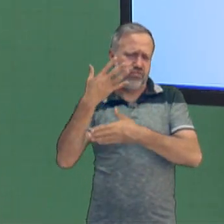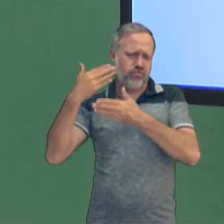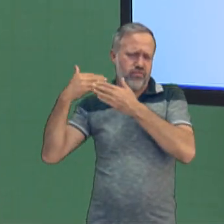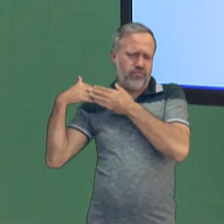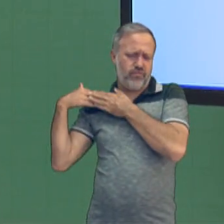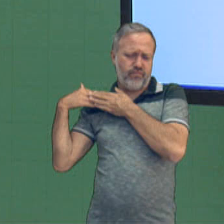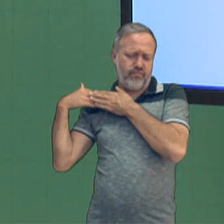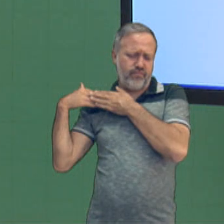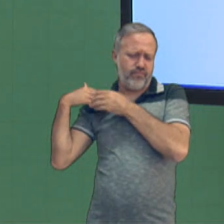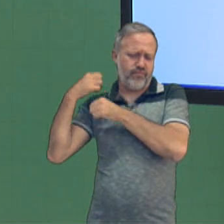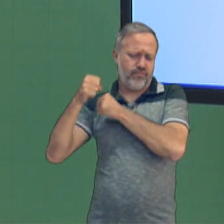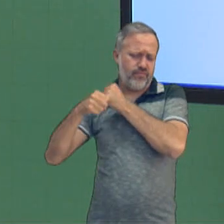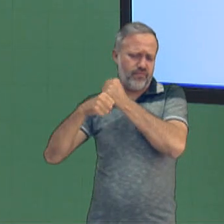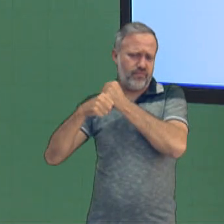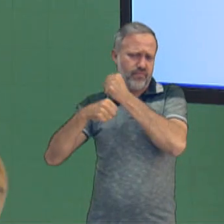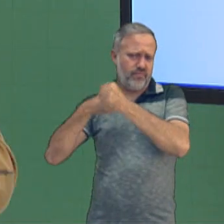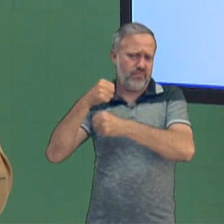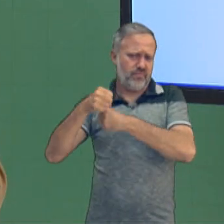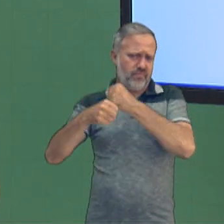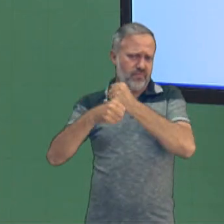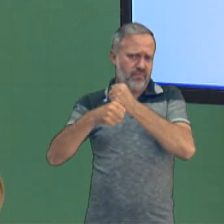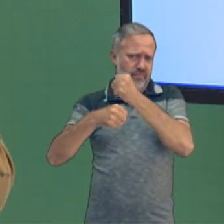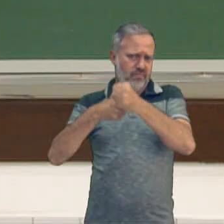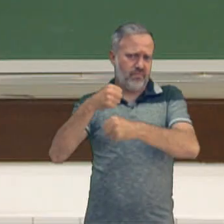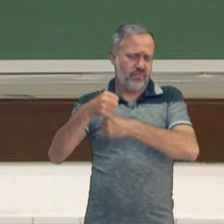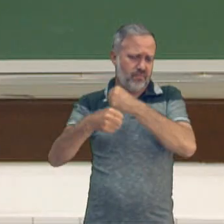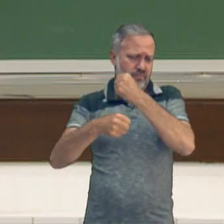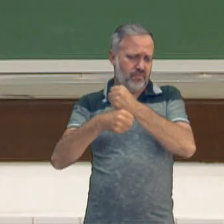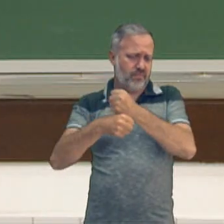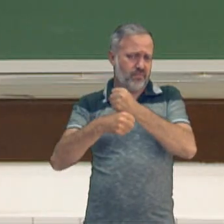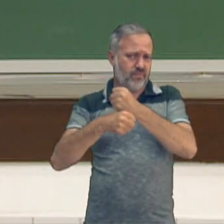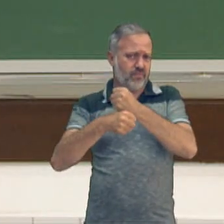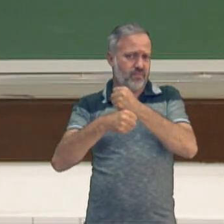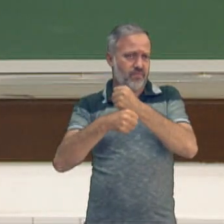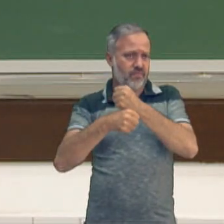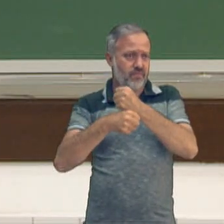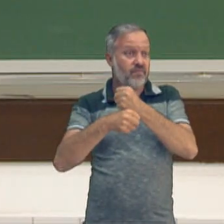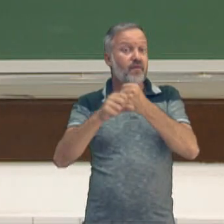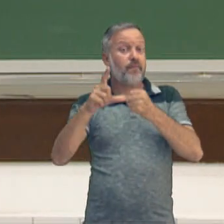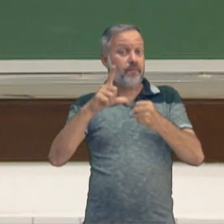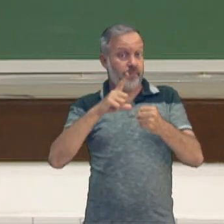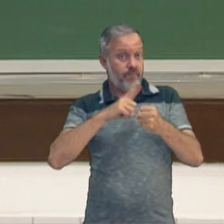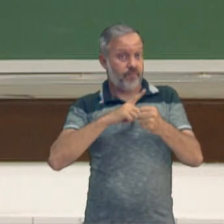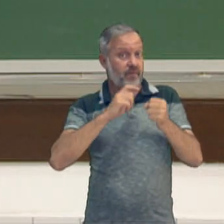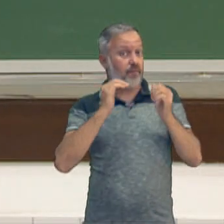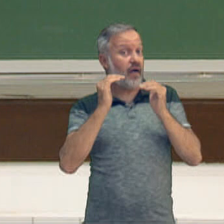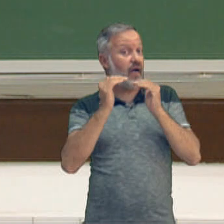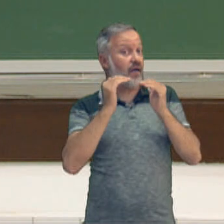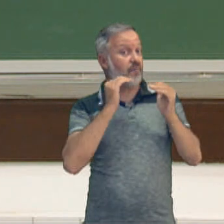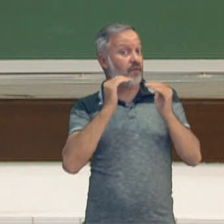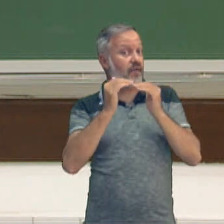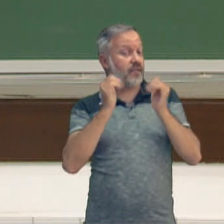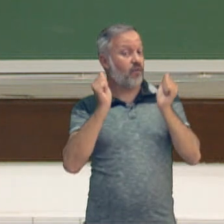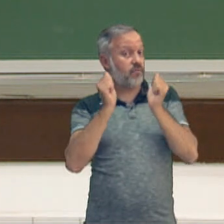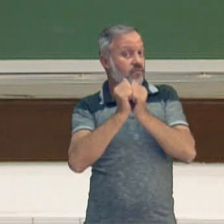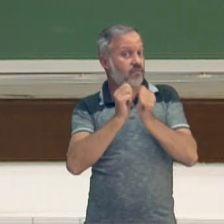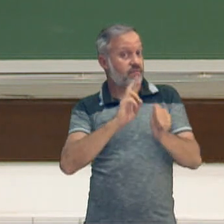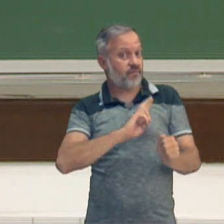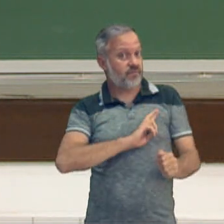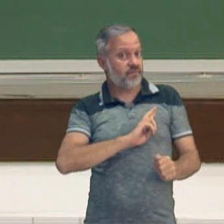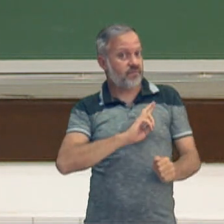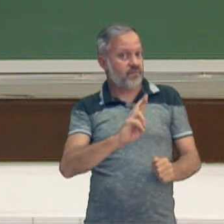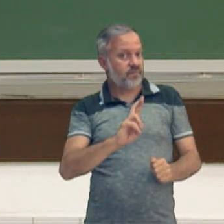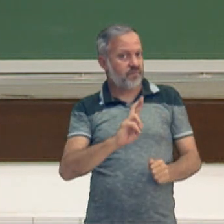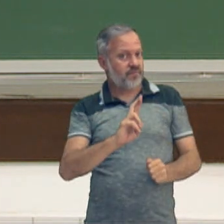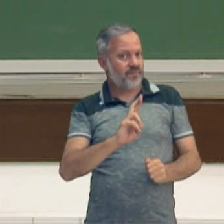lunares, calendários solares, e no qual, por meio deles, existe uma relação direta com as religiões, porque é por